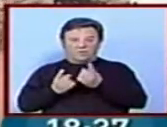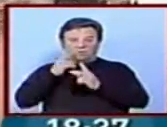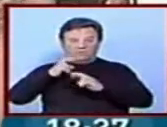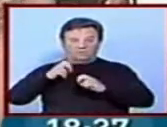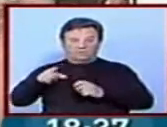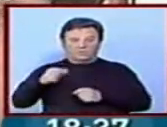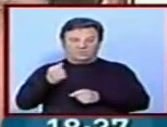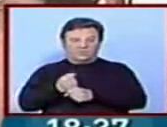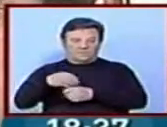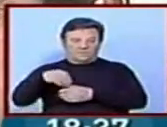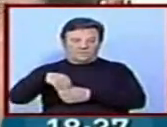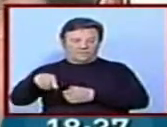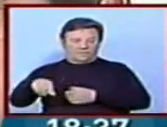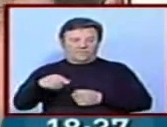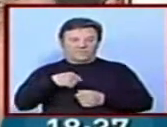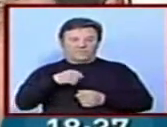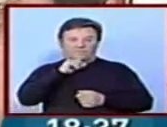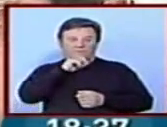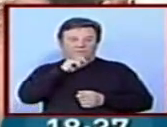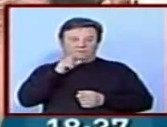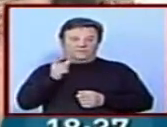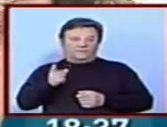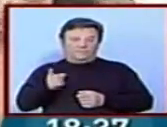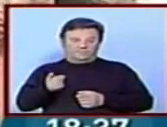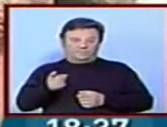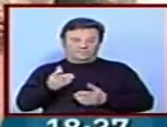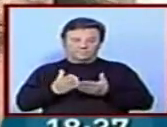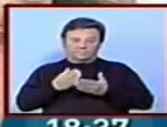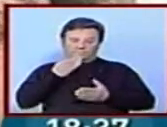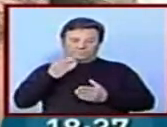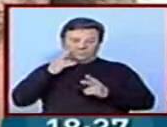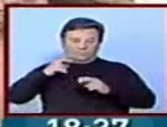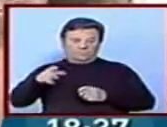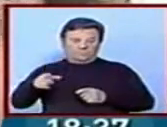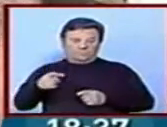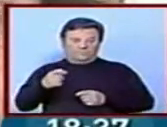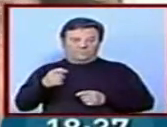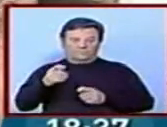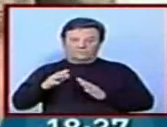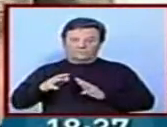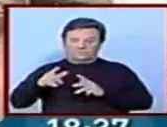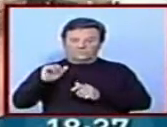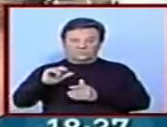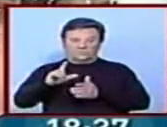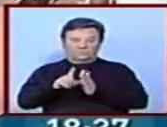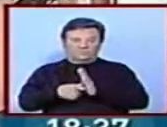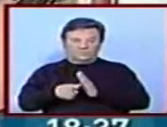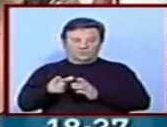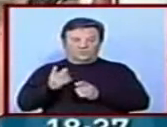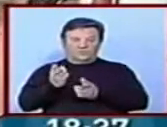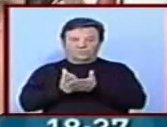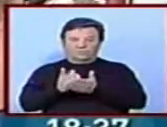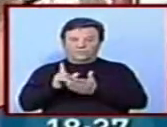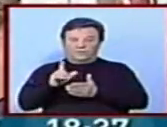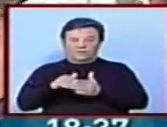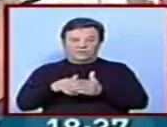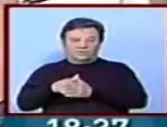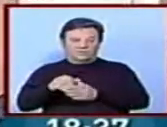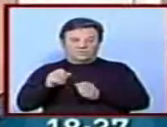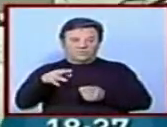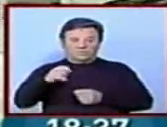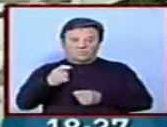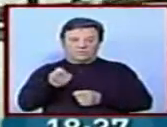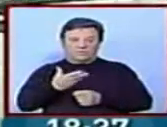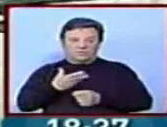investigadores que aqui trabalham. Portanto, permitimos que estes alunos e investigadores desenvolvam os seus projetos, quer de licenciatura, quer de mestrado ou